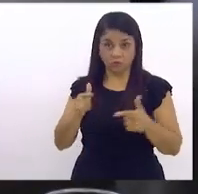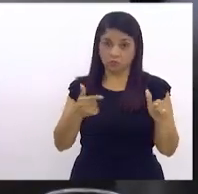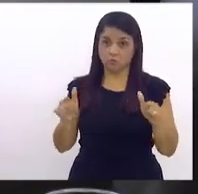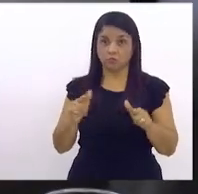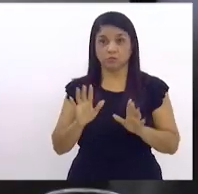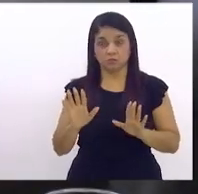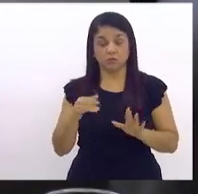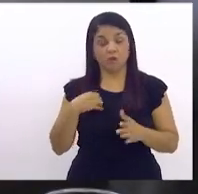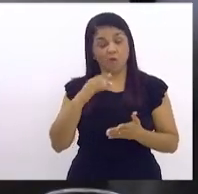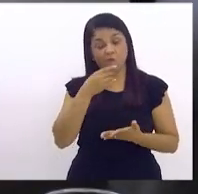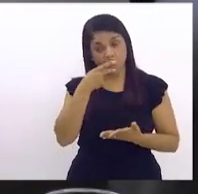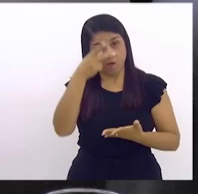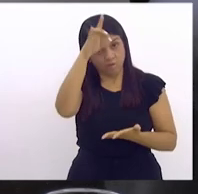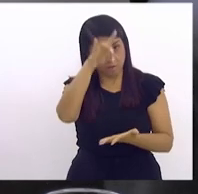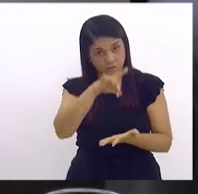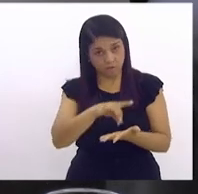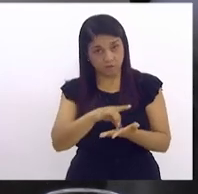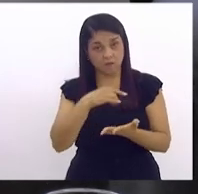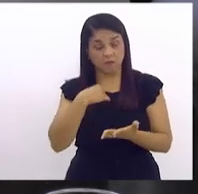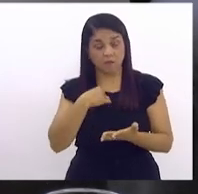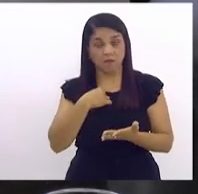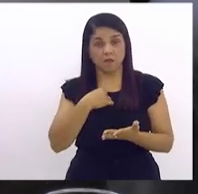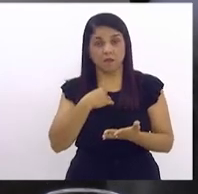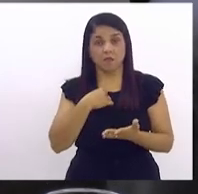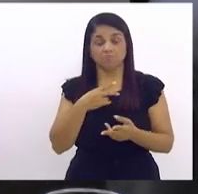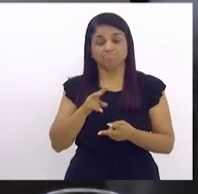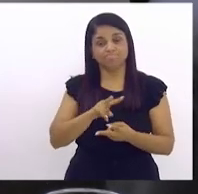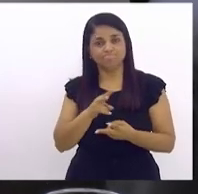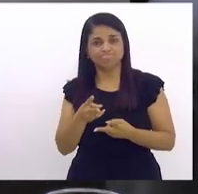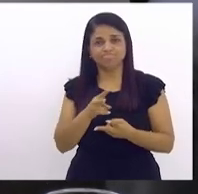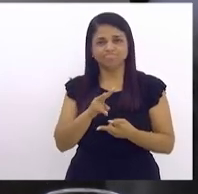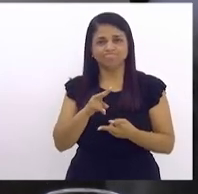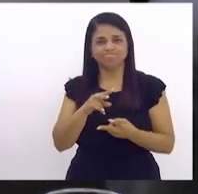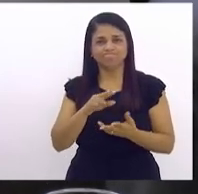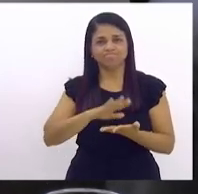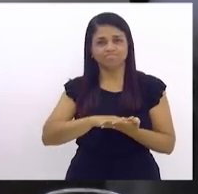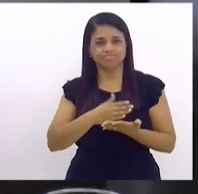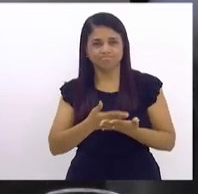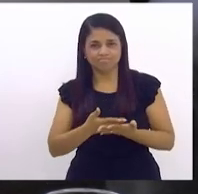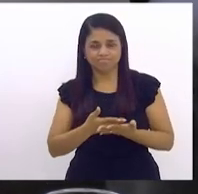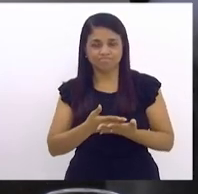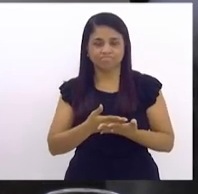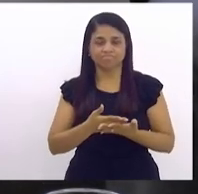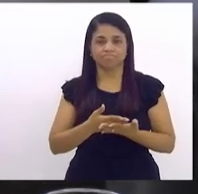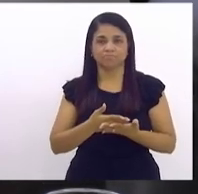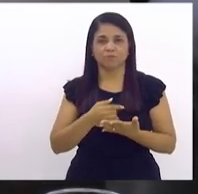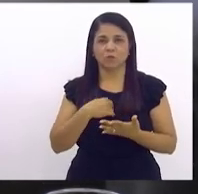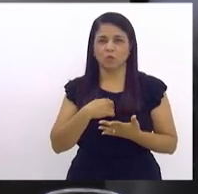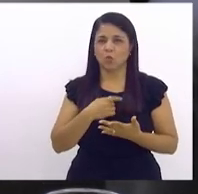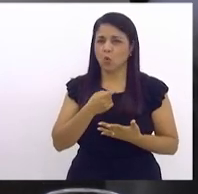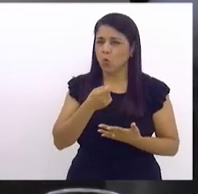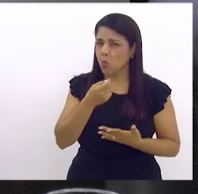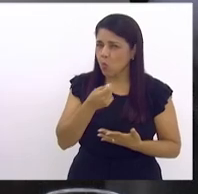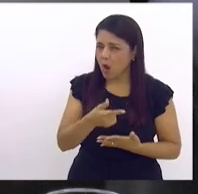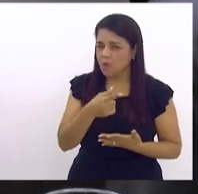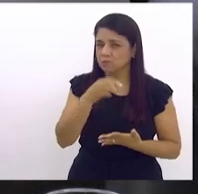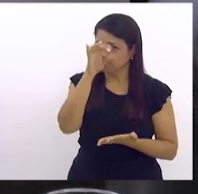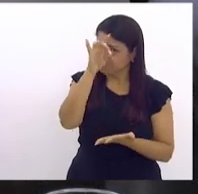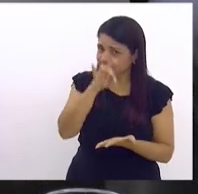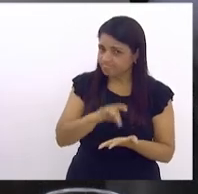que a interpretação é dúbia. Eu tenho quase